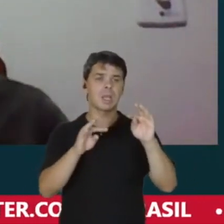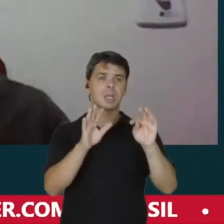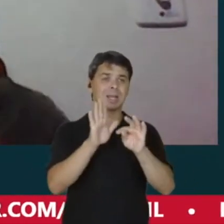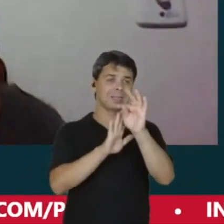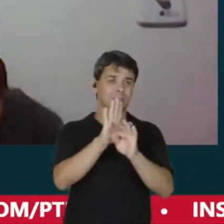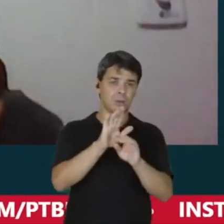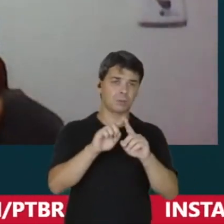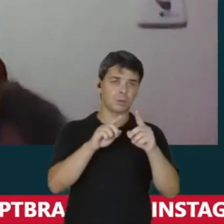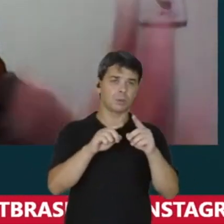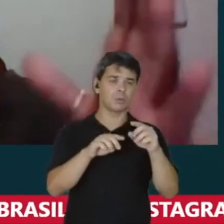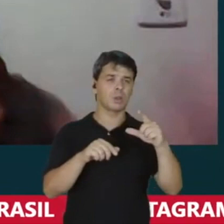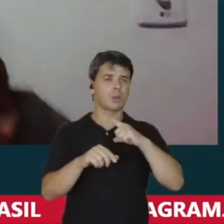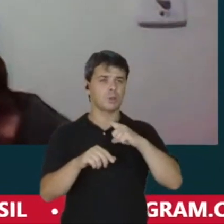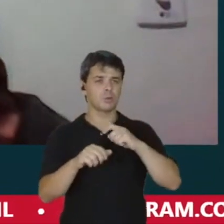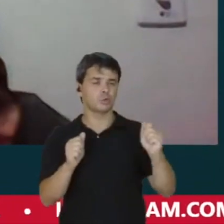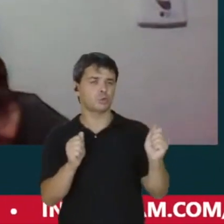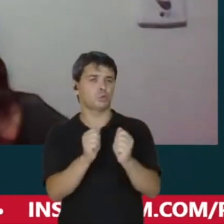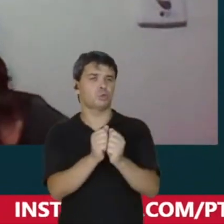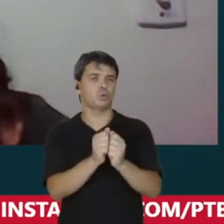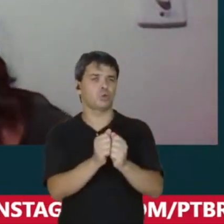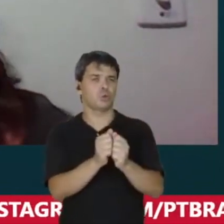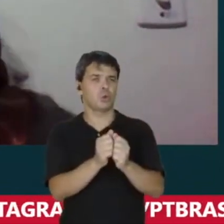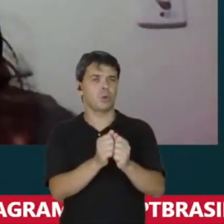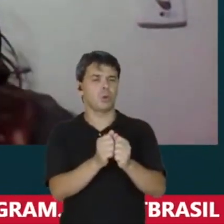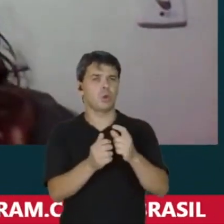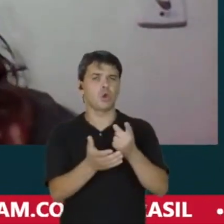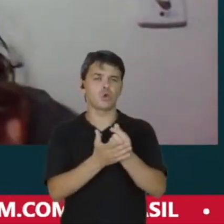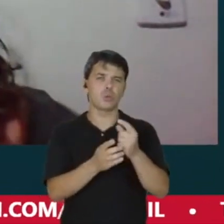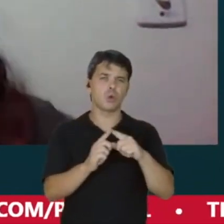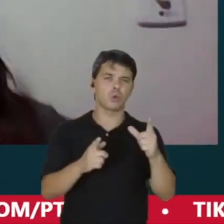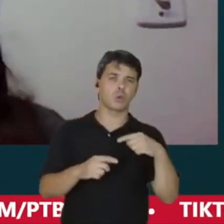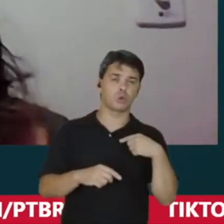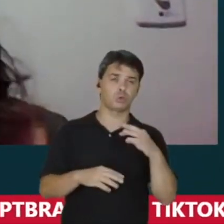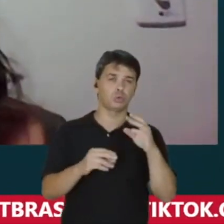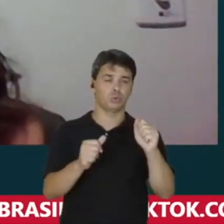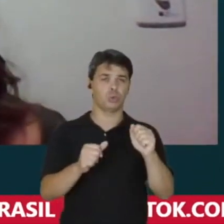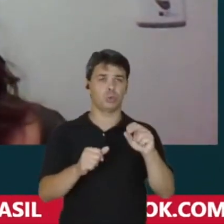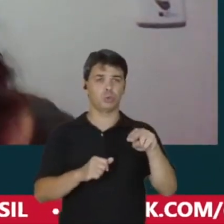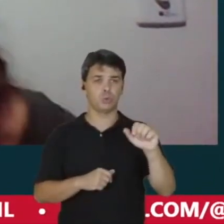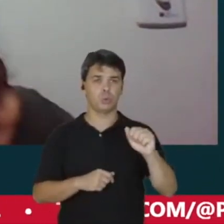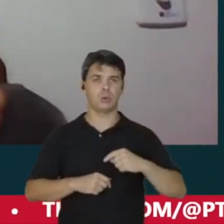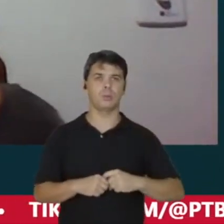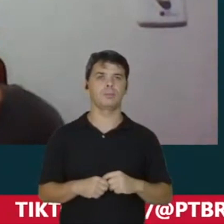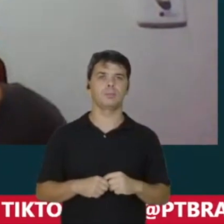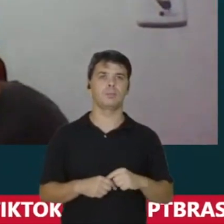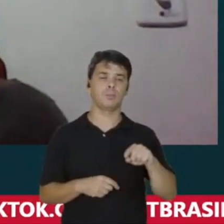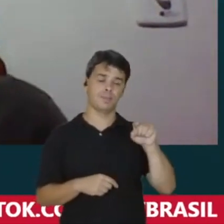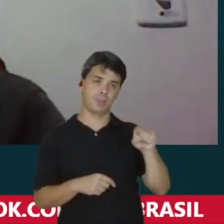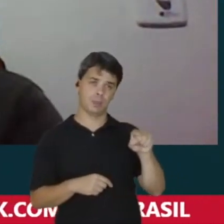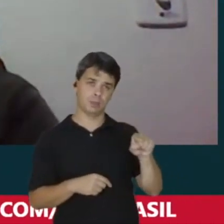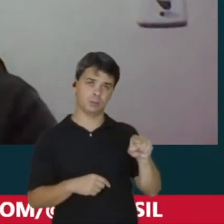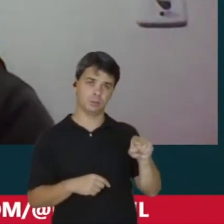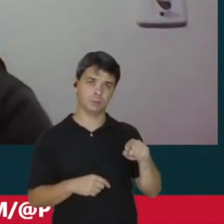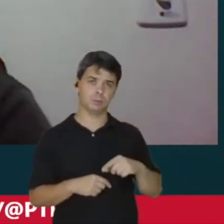rua, né, teve junto, cobrou, agora mais do que nunca. Né, isso,